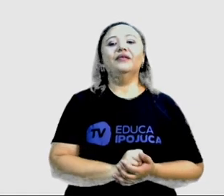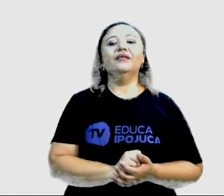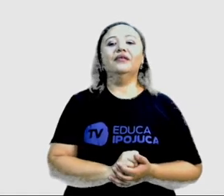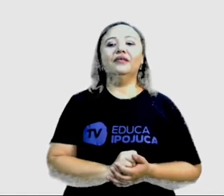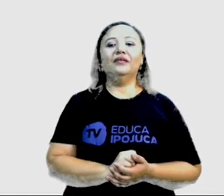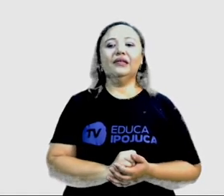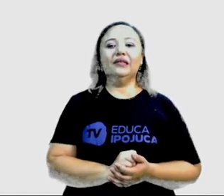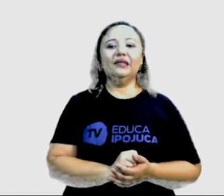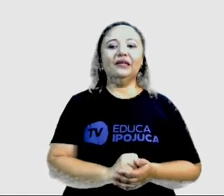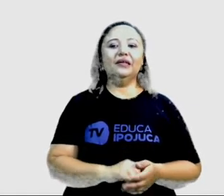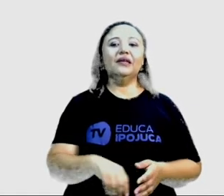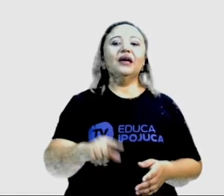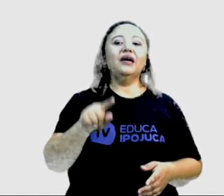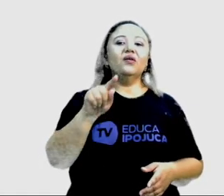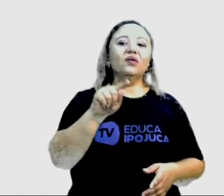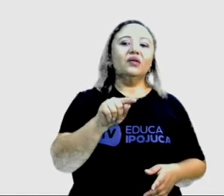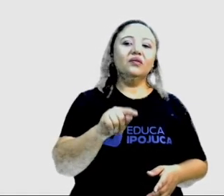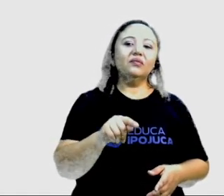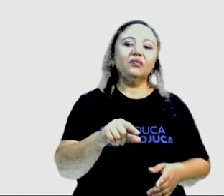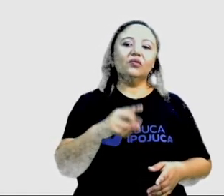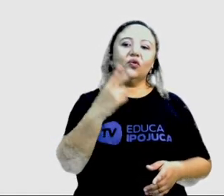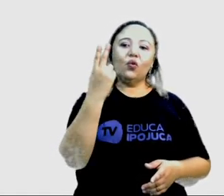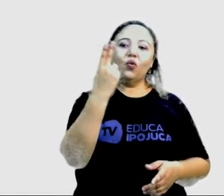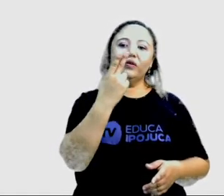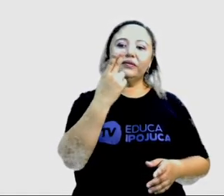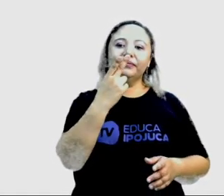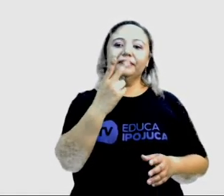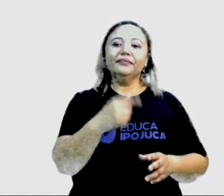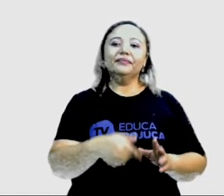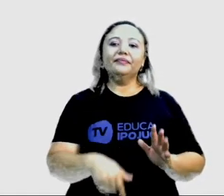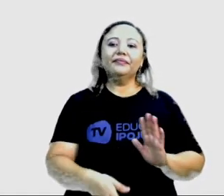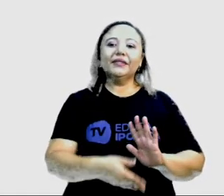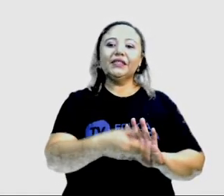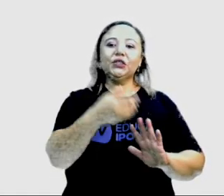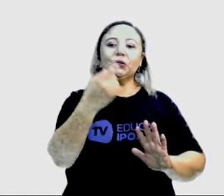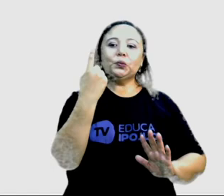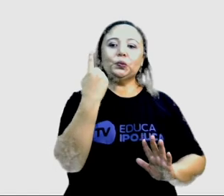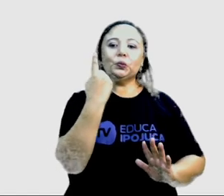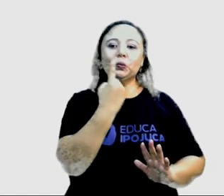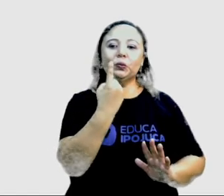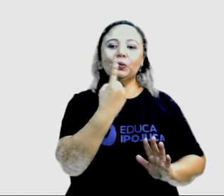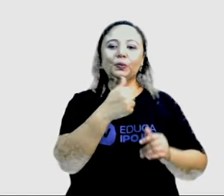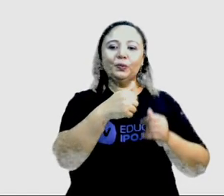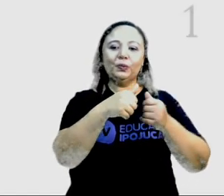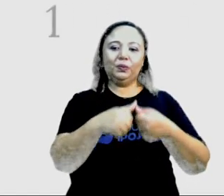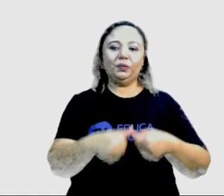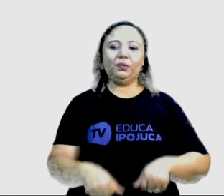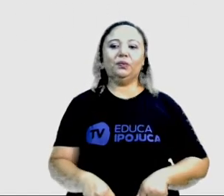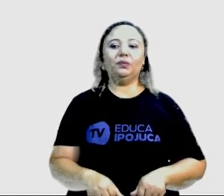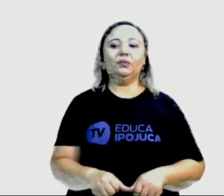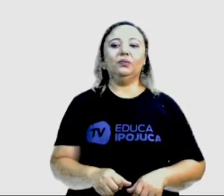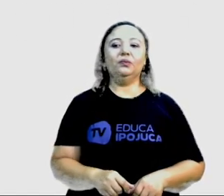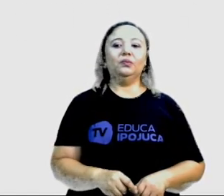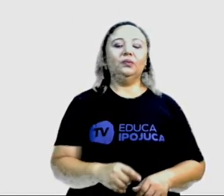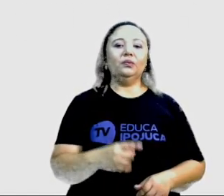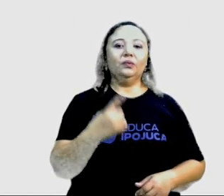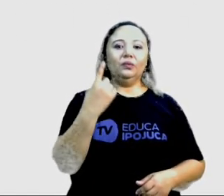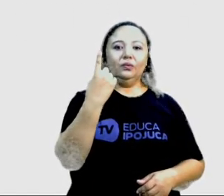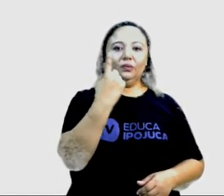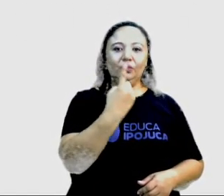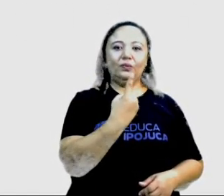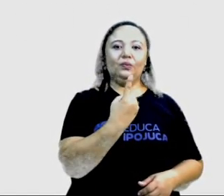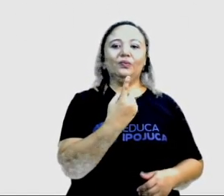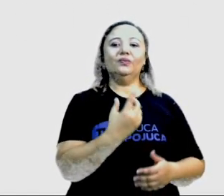mesmo, 6. E eu tenho 2, tiro 1. Fiquei com quanto? Com